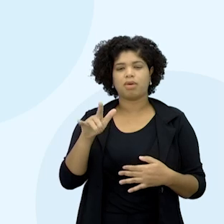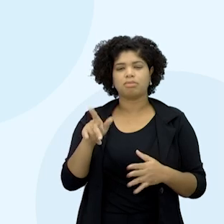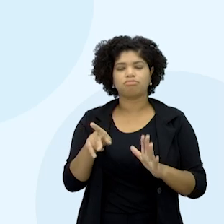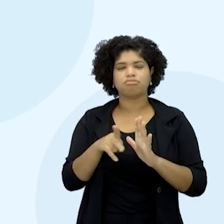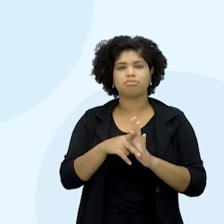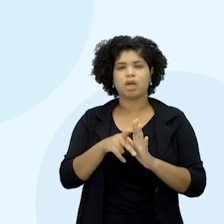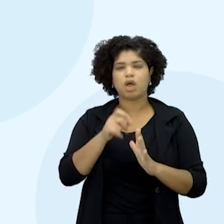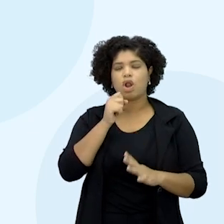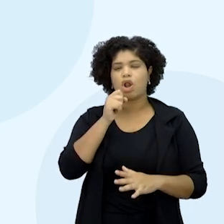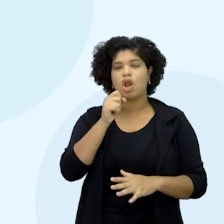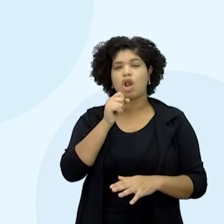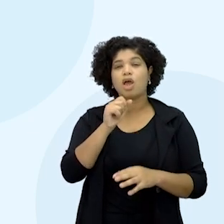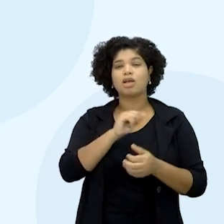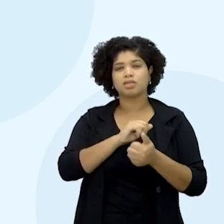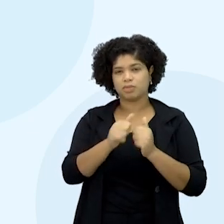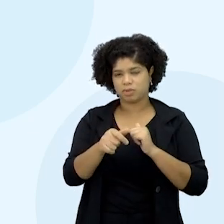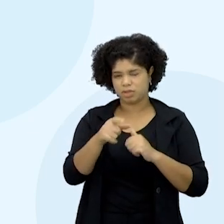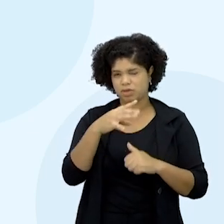quê?